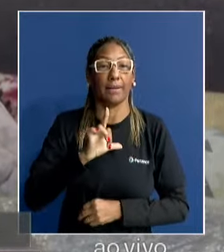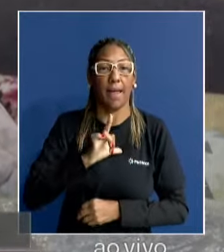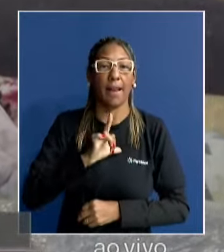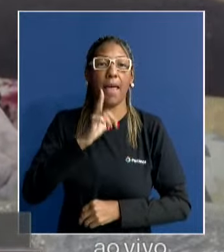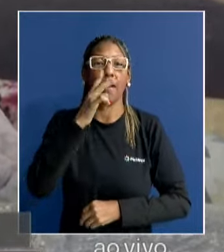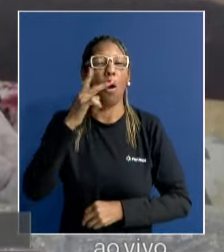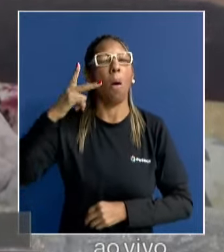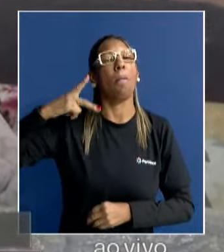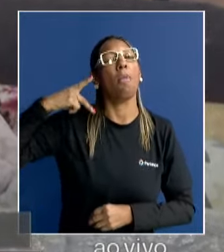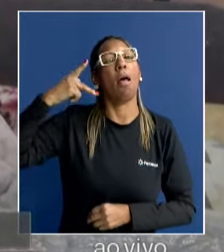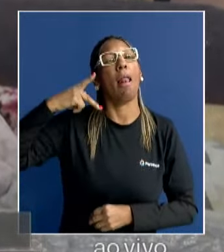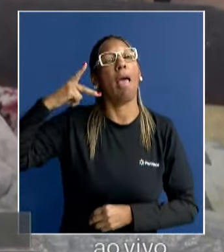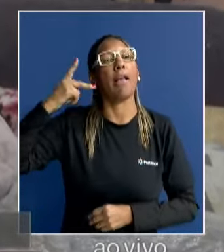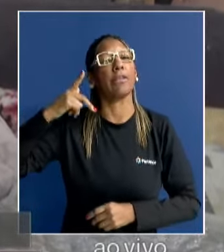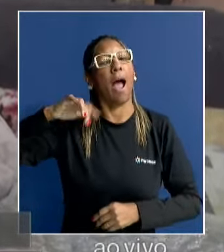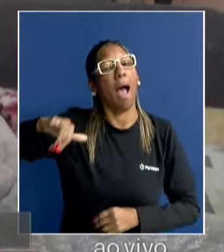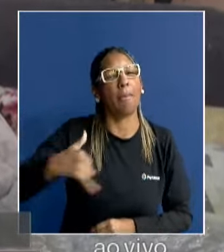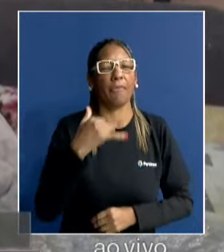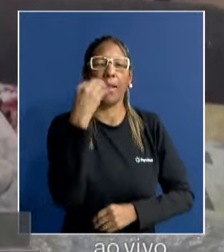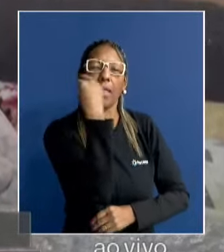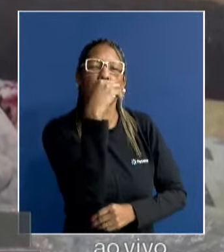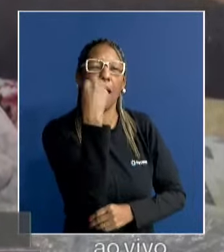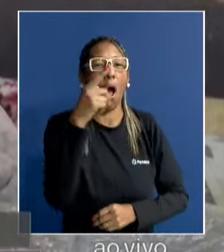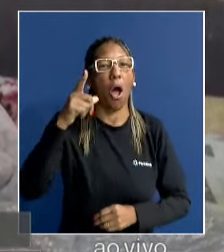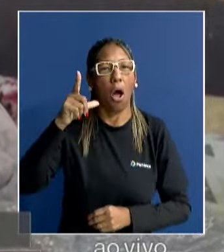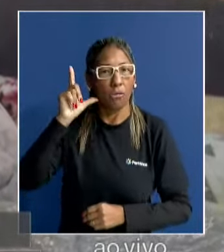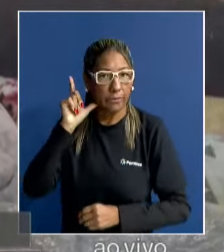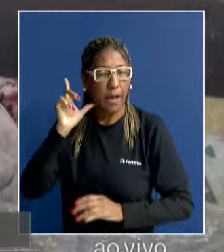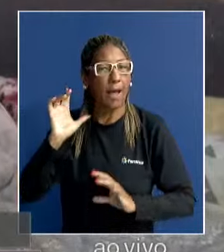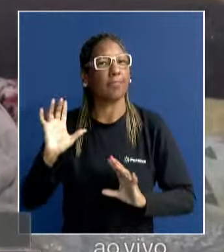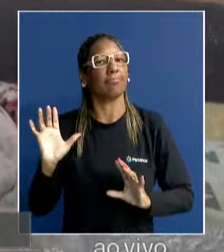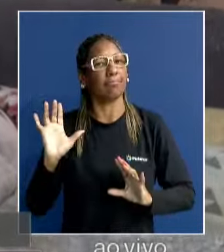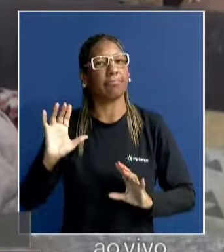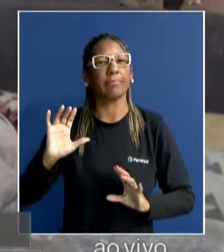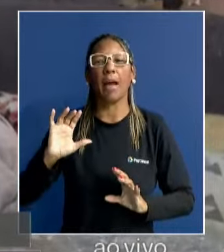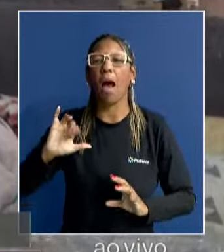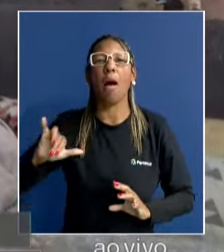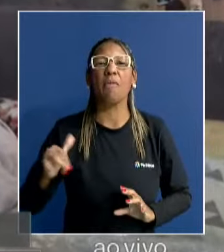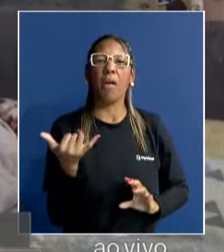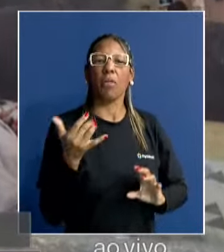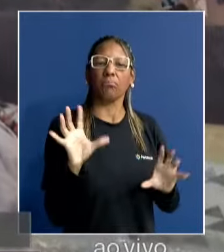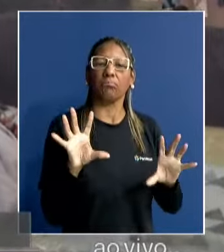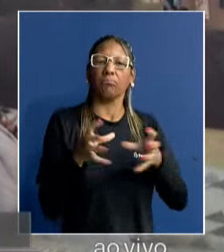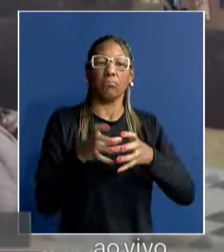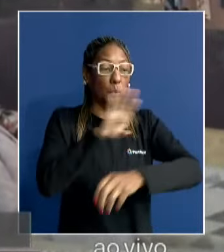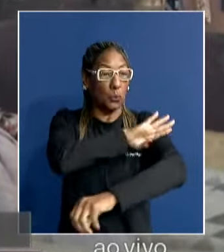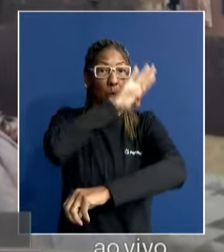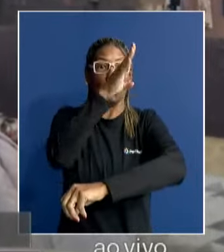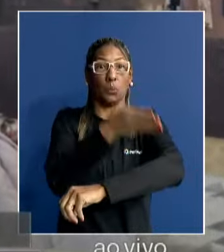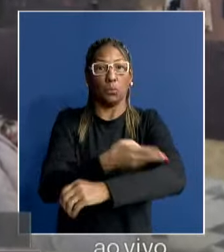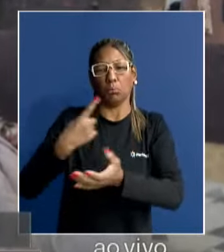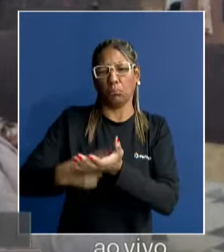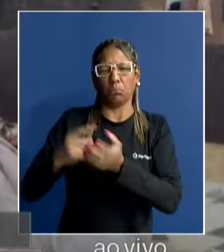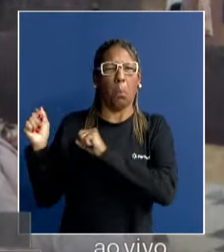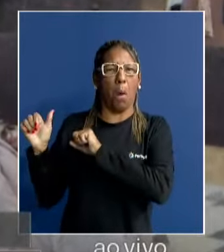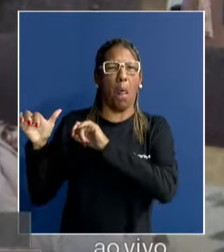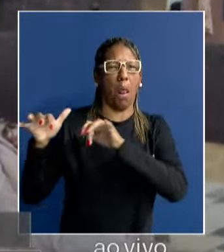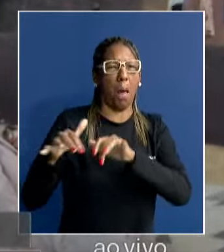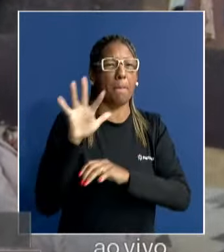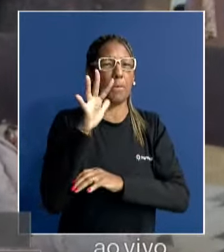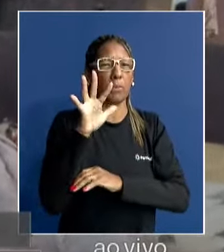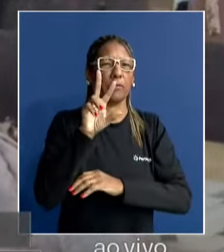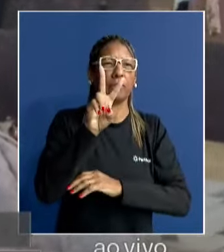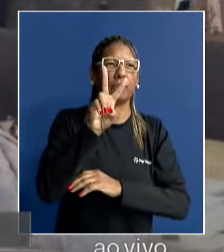coisa política neste momento e essa pessoa ontem, então teria tomado conta do abrigo junto com outras pessoas, um grupo de